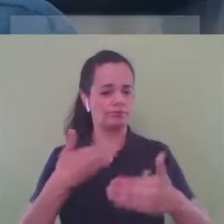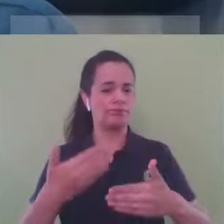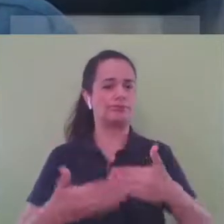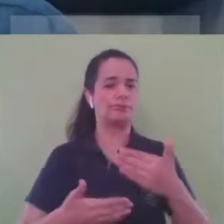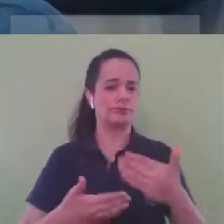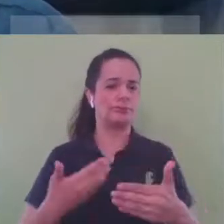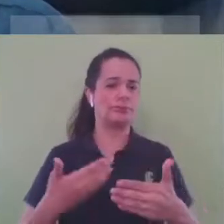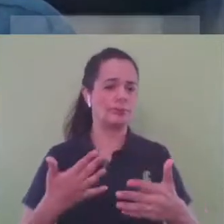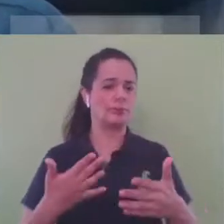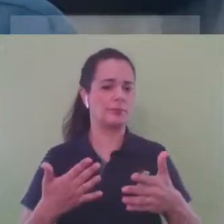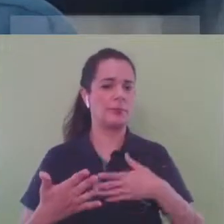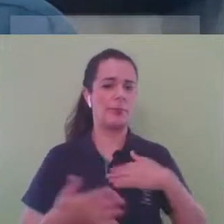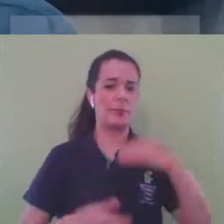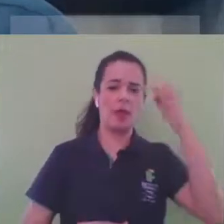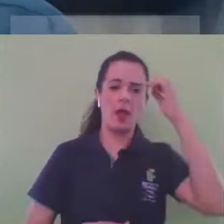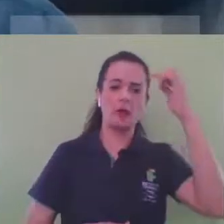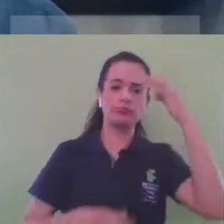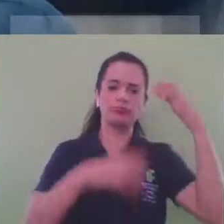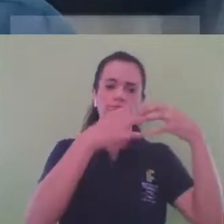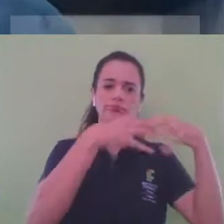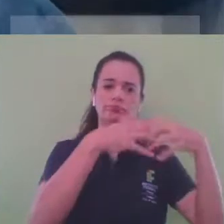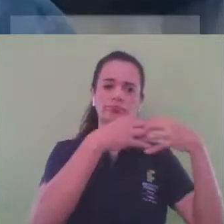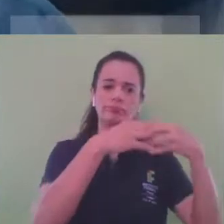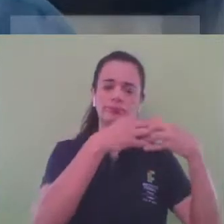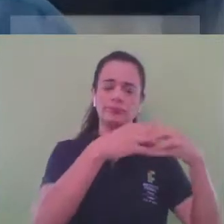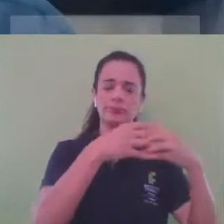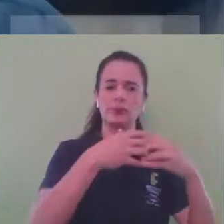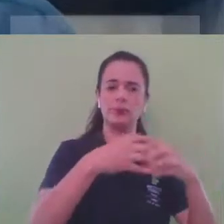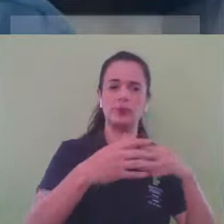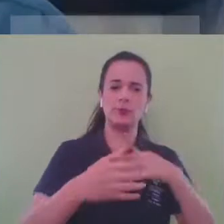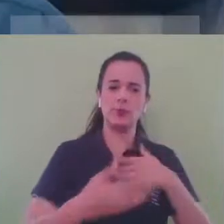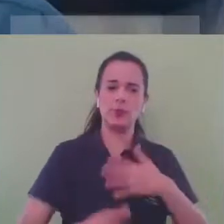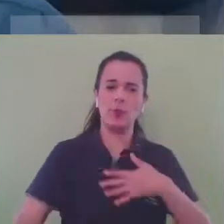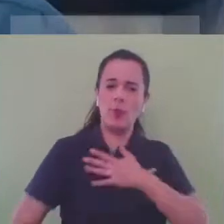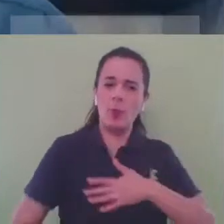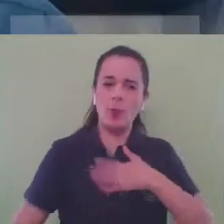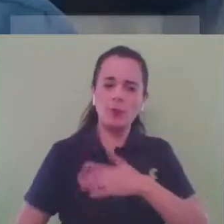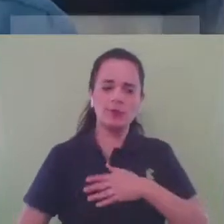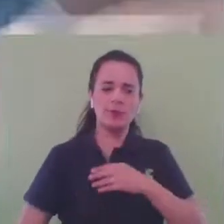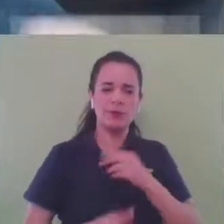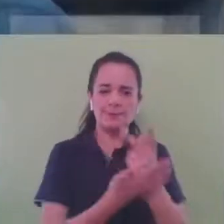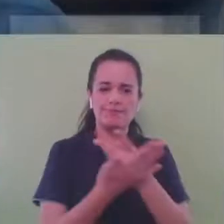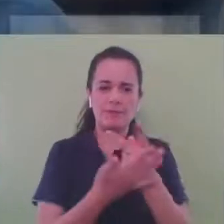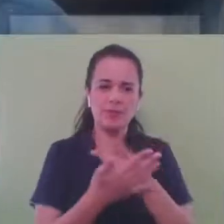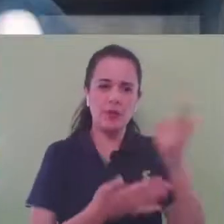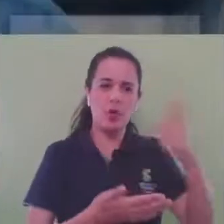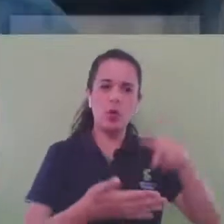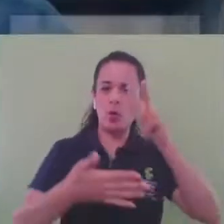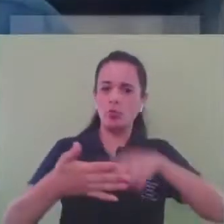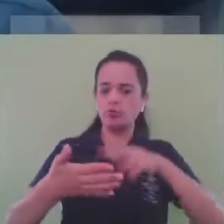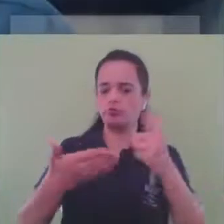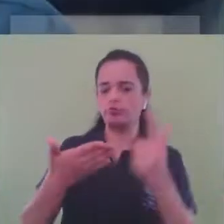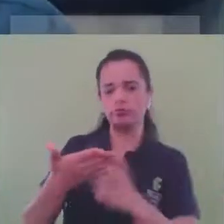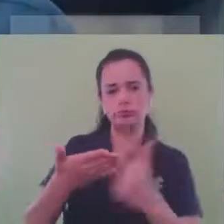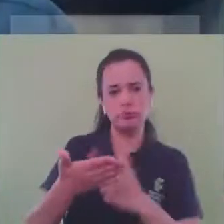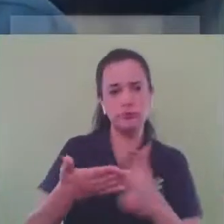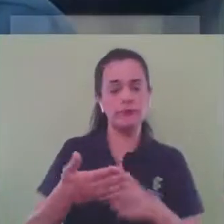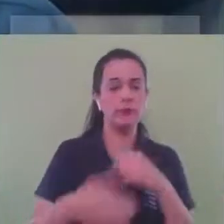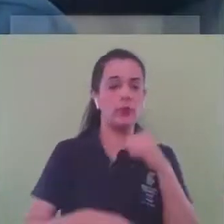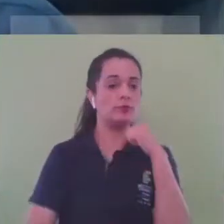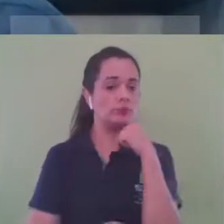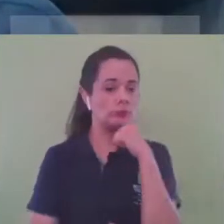da minha reflexão, e isso me cativou à busca de ler outros livros. Daí eu descobri o fato de que Aristóteles era um